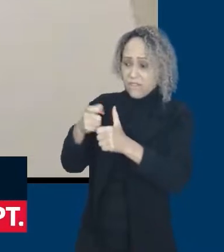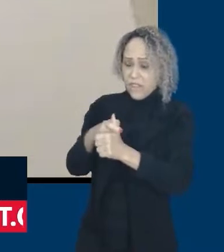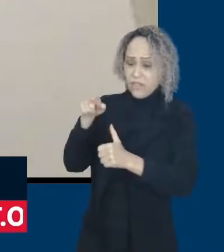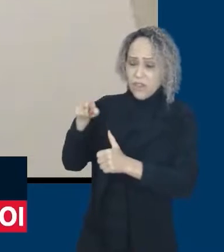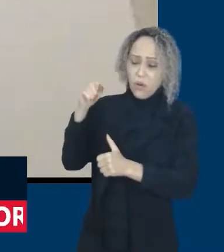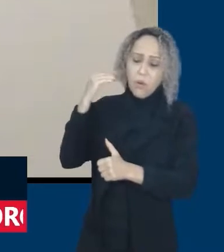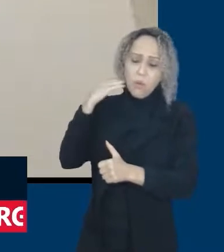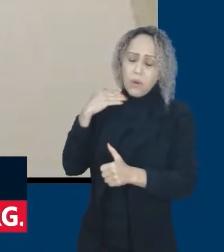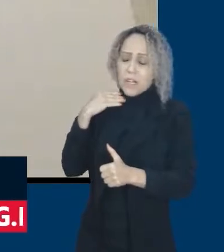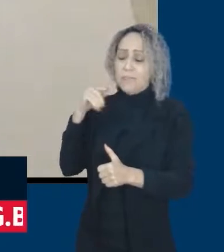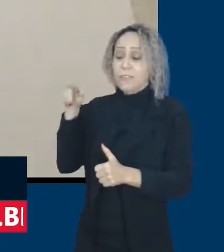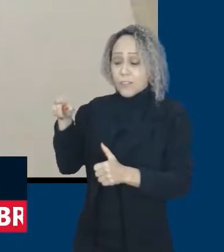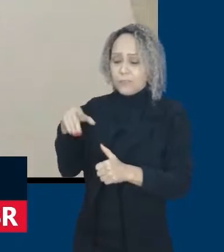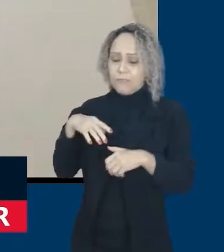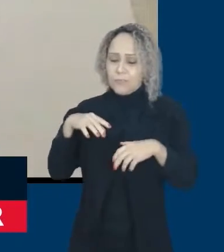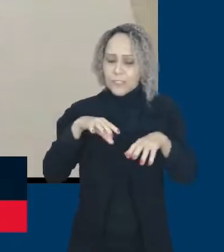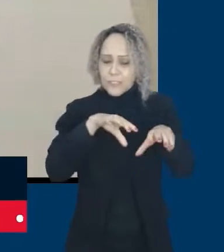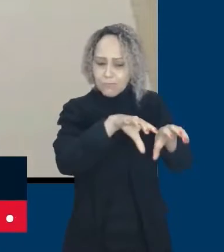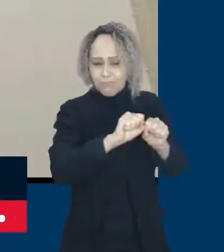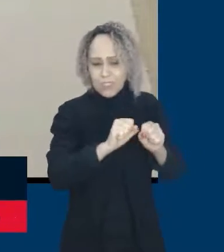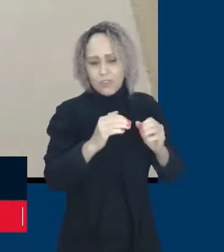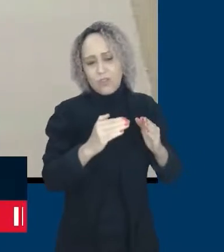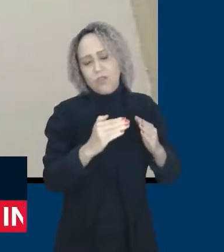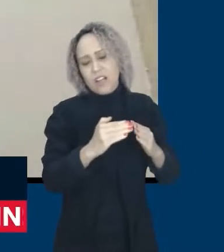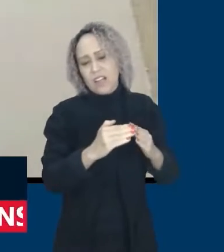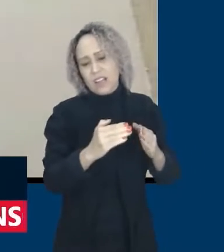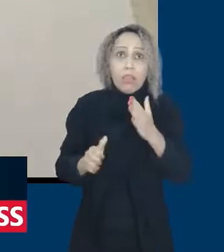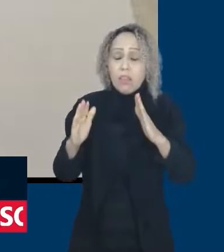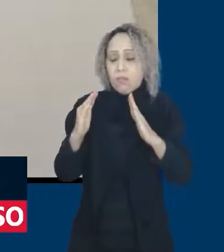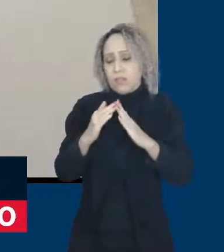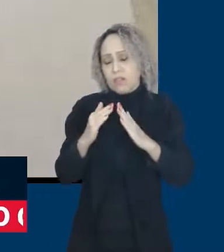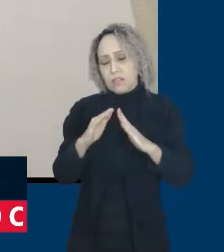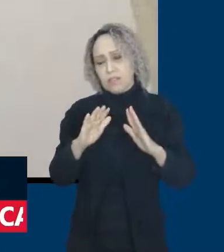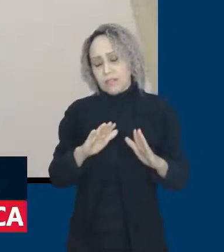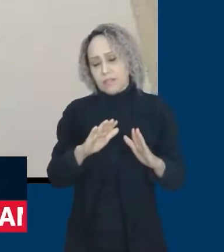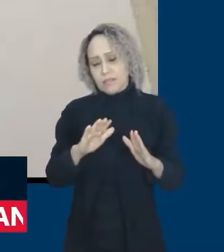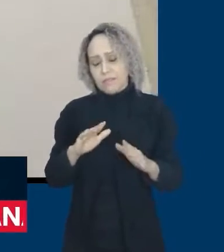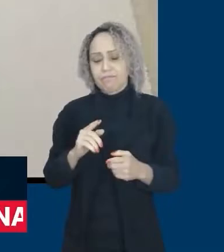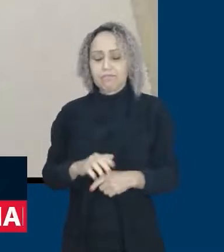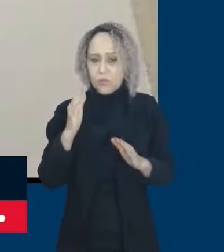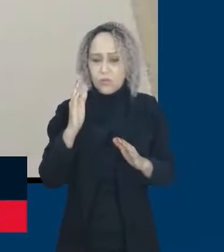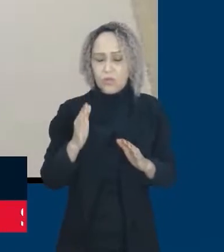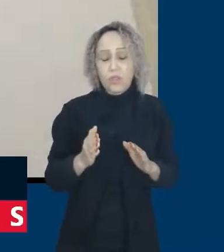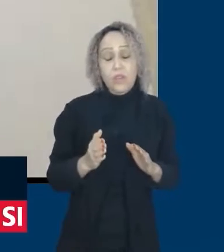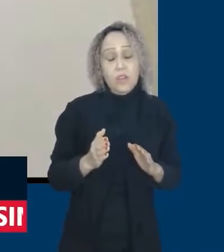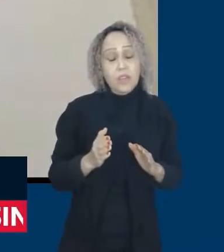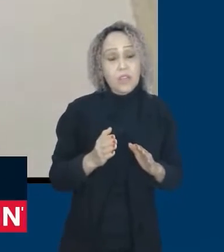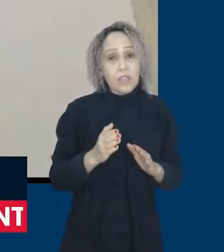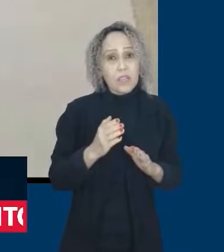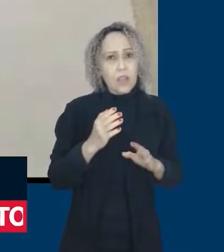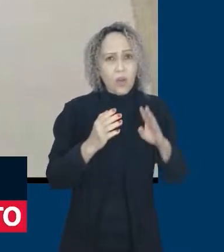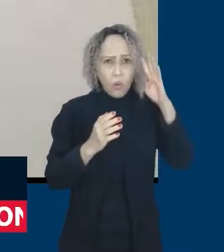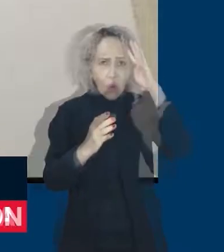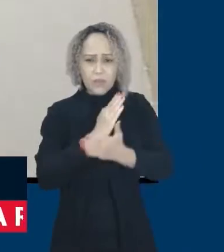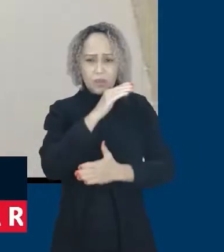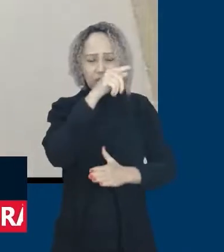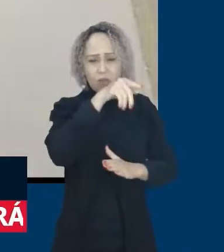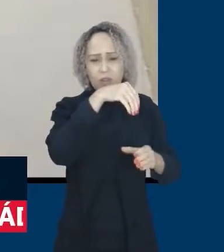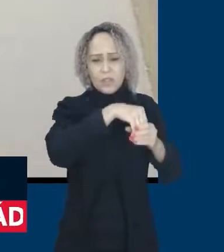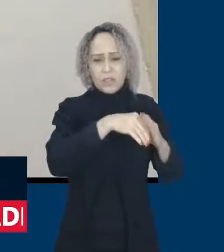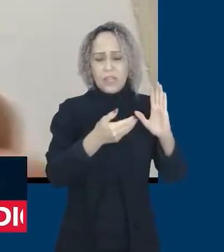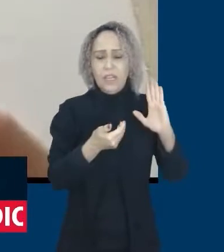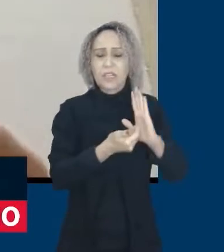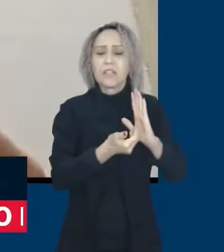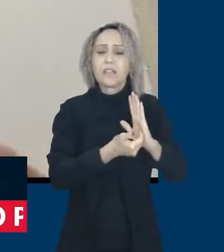garantia que os mais pobres podem ter pelo menos a sua casa para morar. Essa mudança que foi aprovada, isso não vai existir mais. O